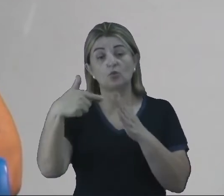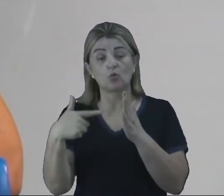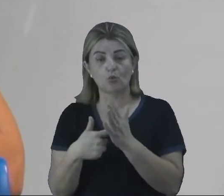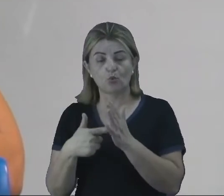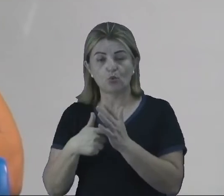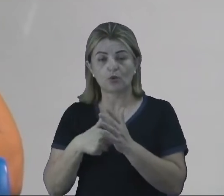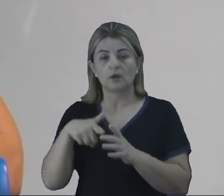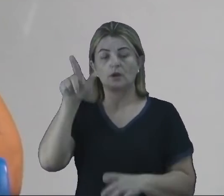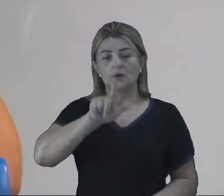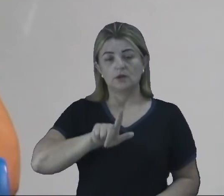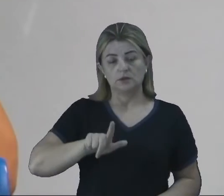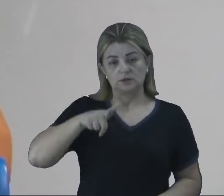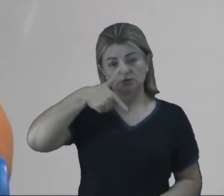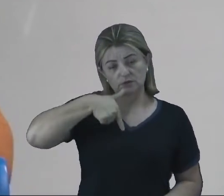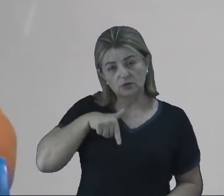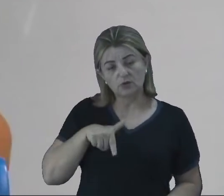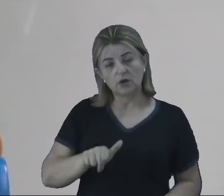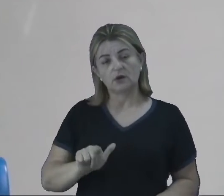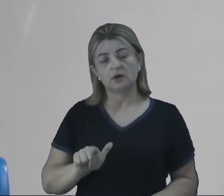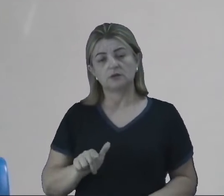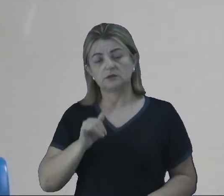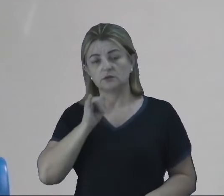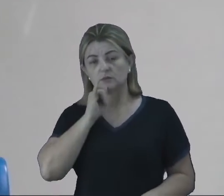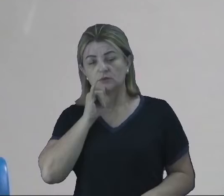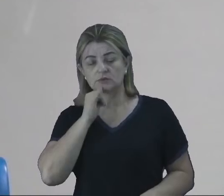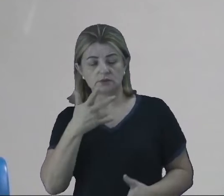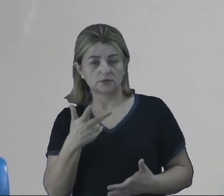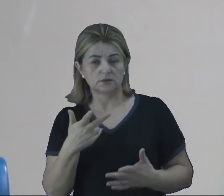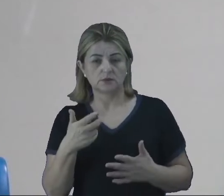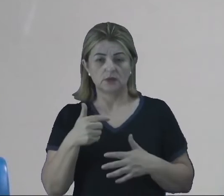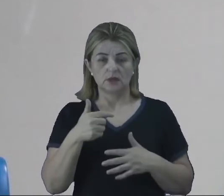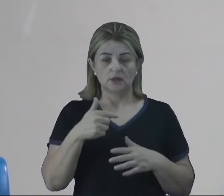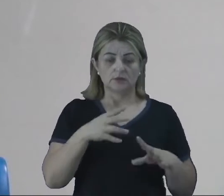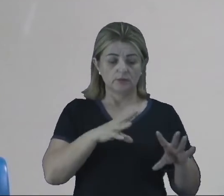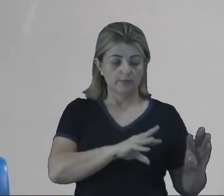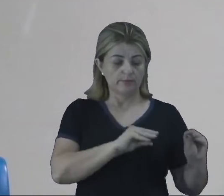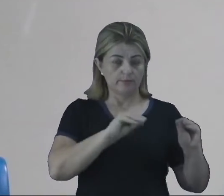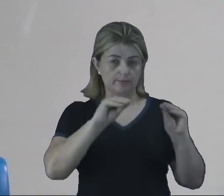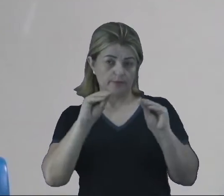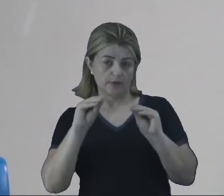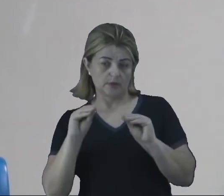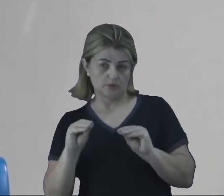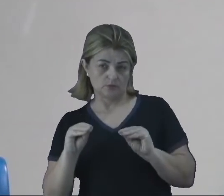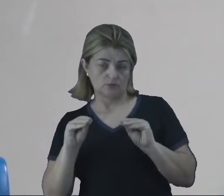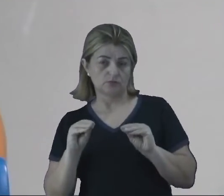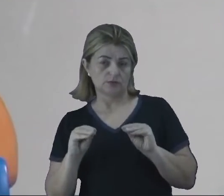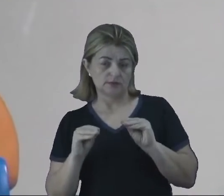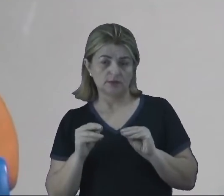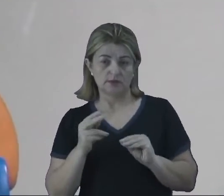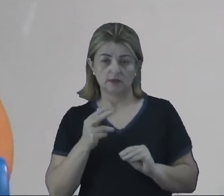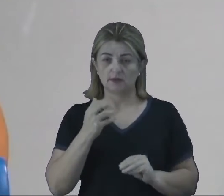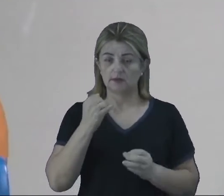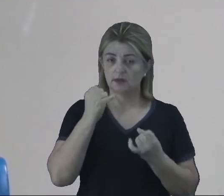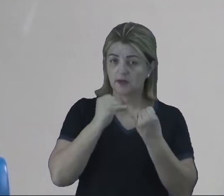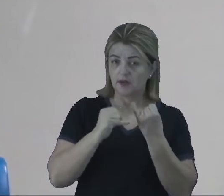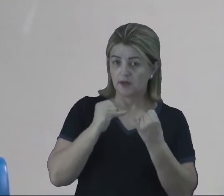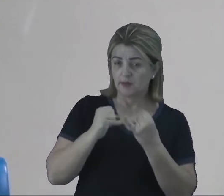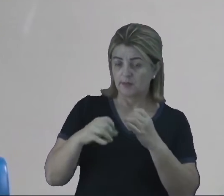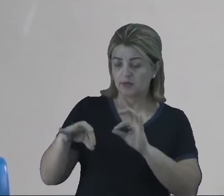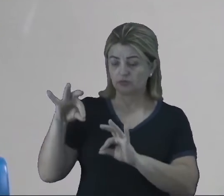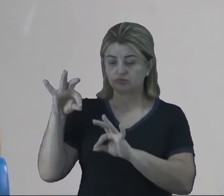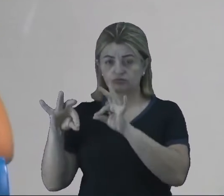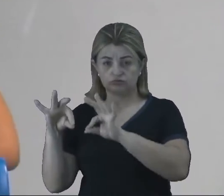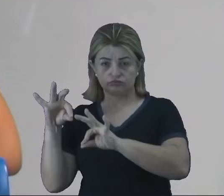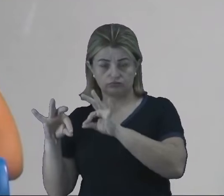Oswald. Será que ele está exaltando a natureza? C. O texto B aborda o tema da nação, como o